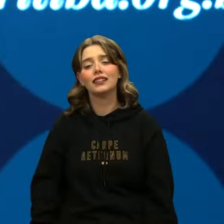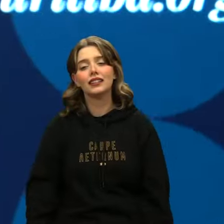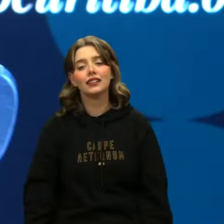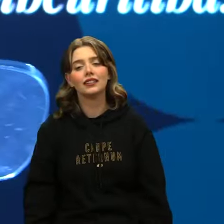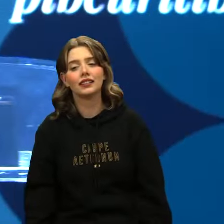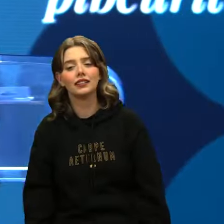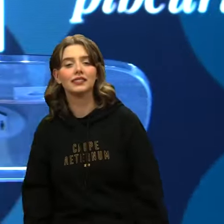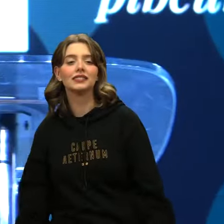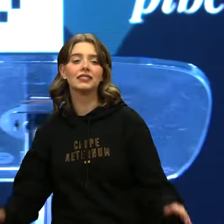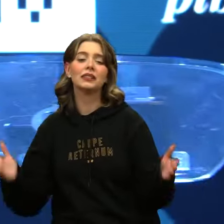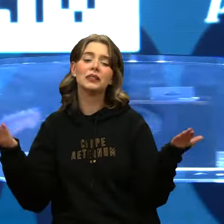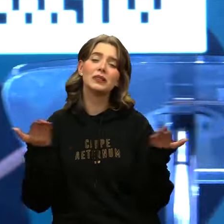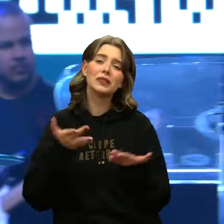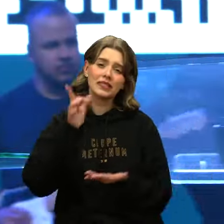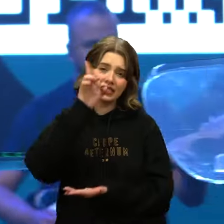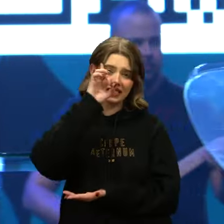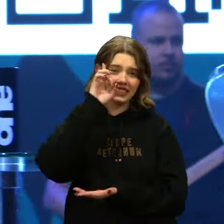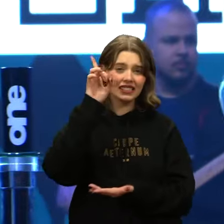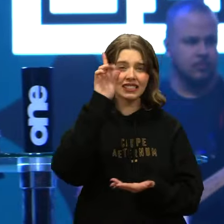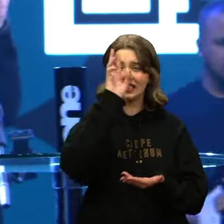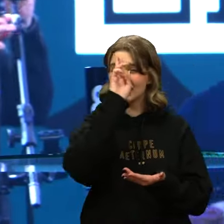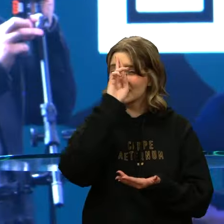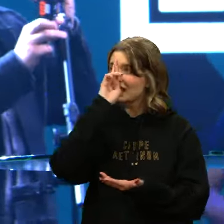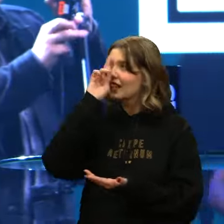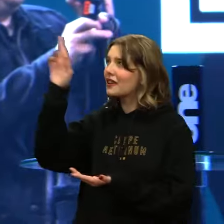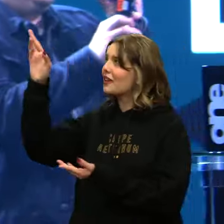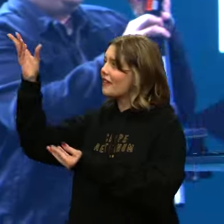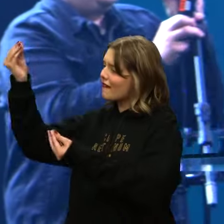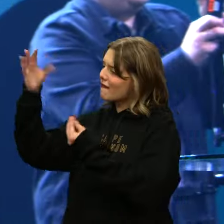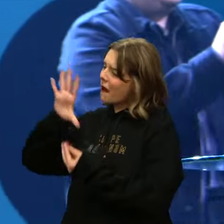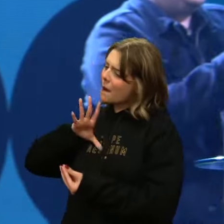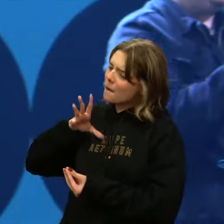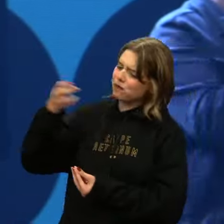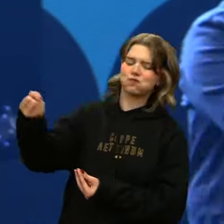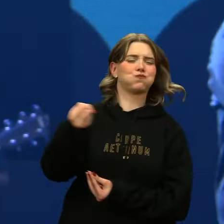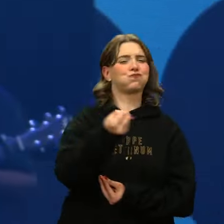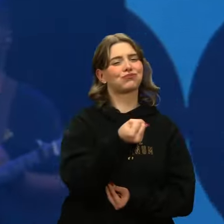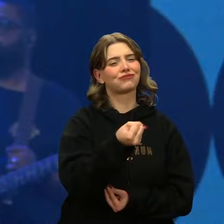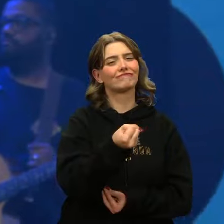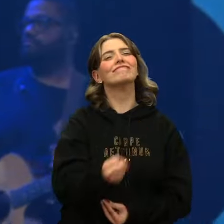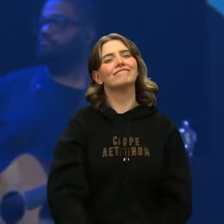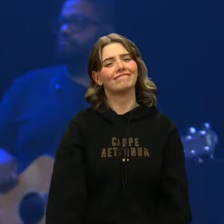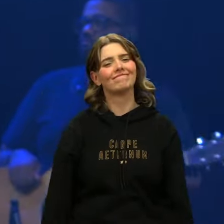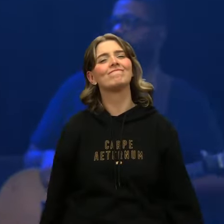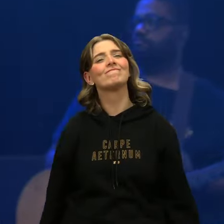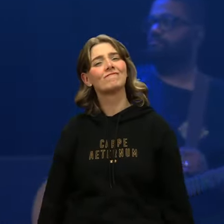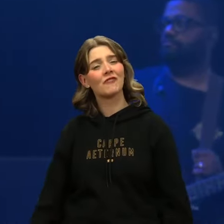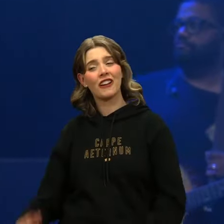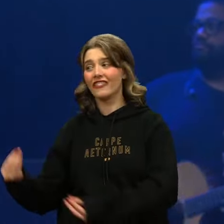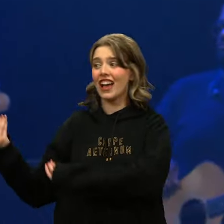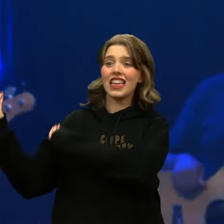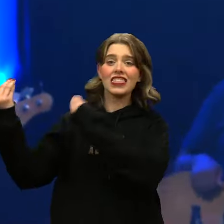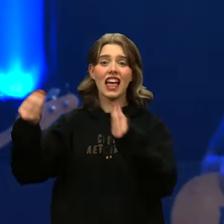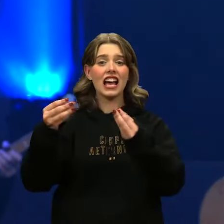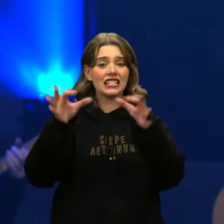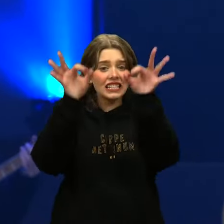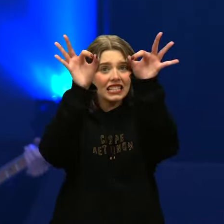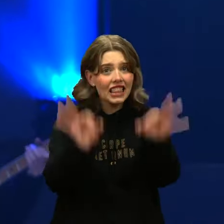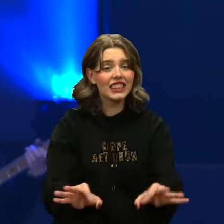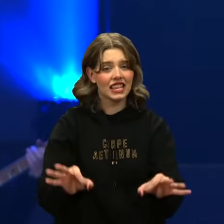Hoje é dia que o Senhor vai encorajar pessoas, hoje é dia que o Senhor vai dar certeza em meio às